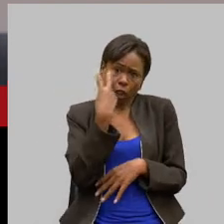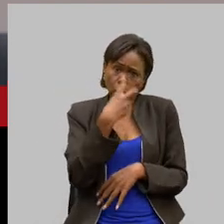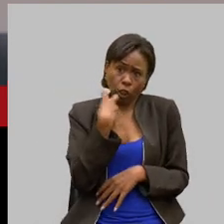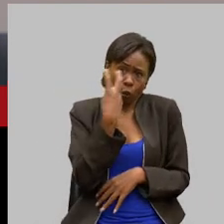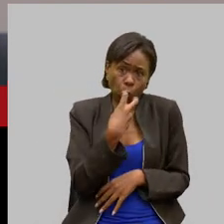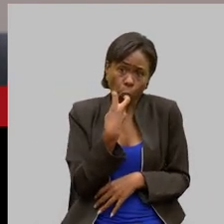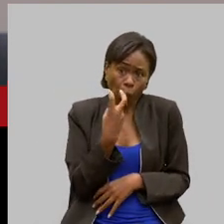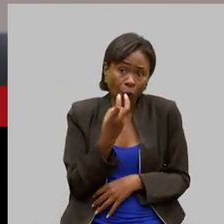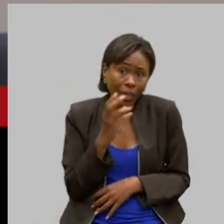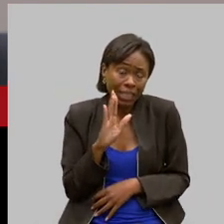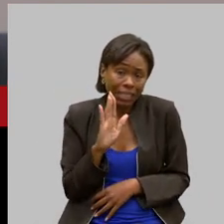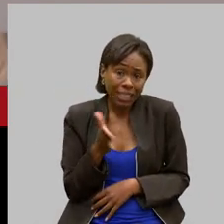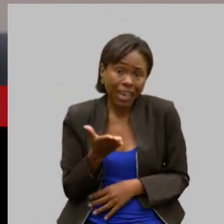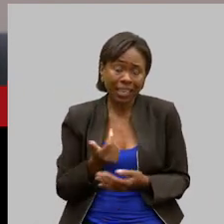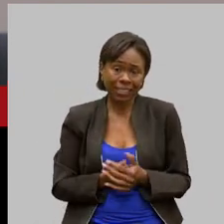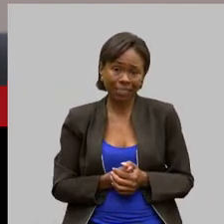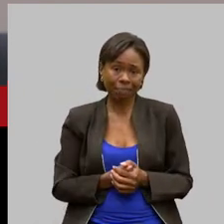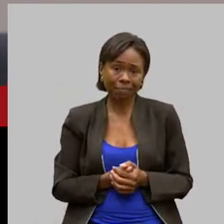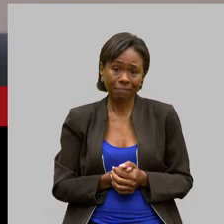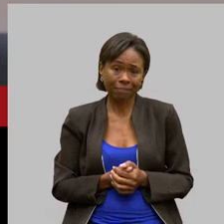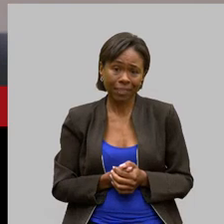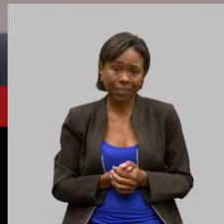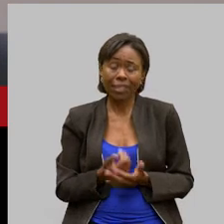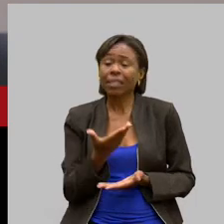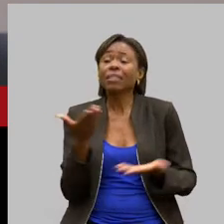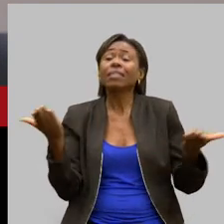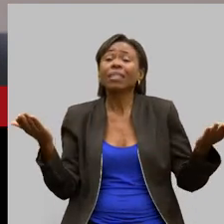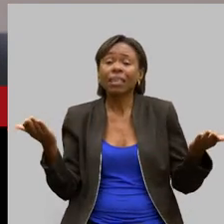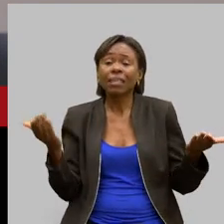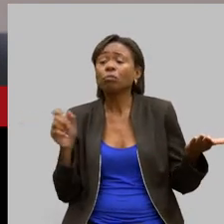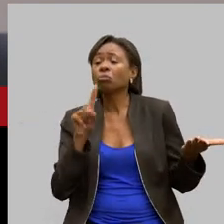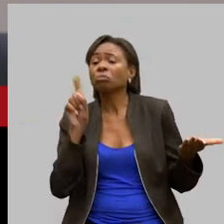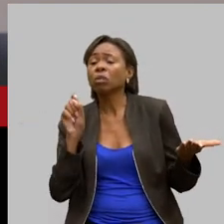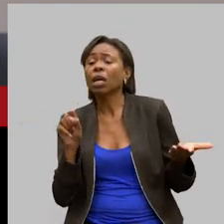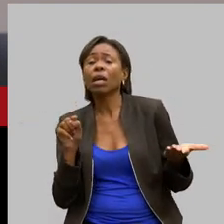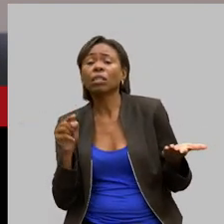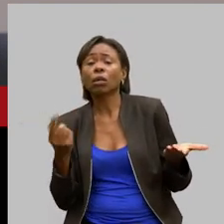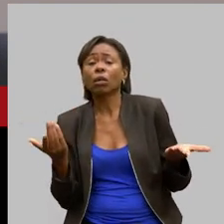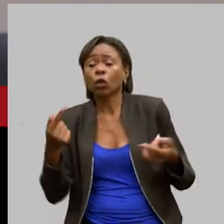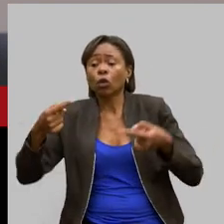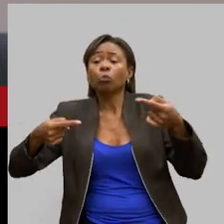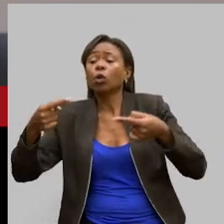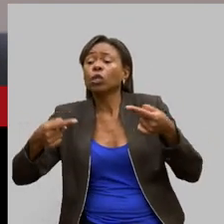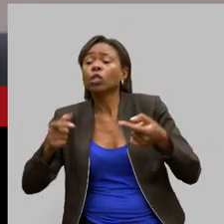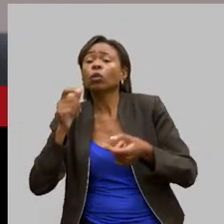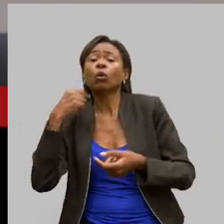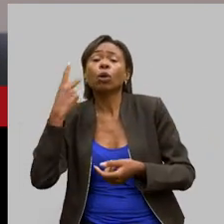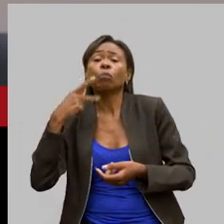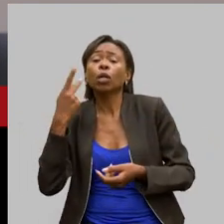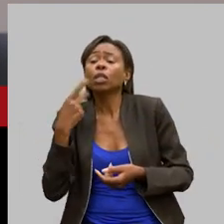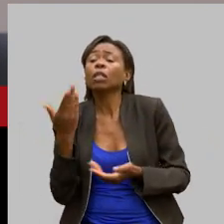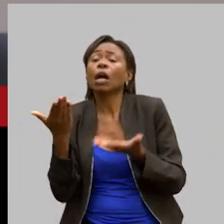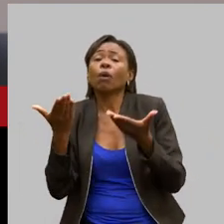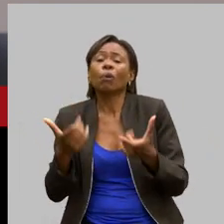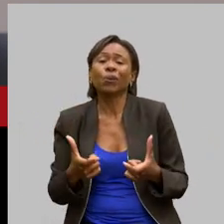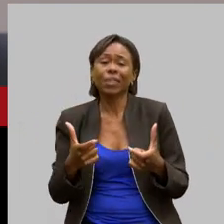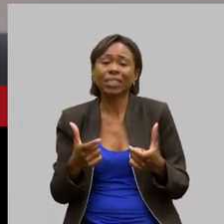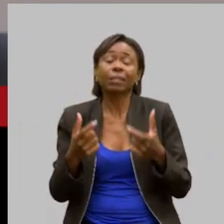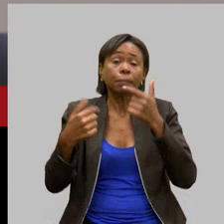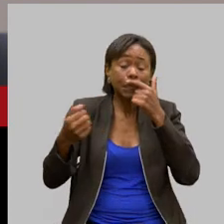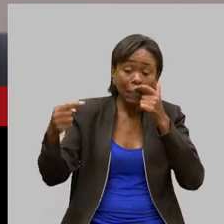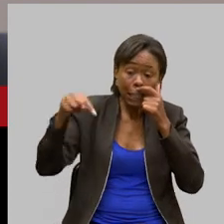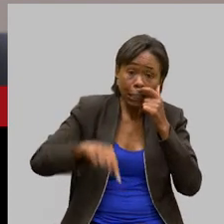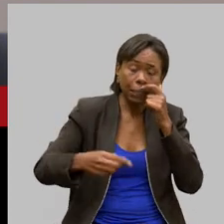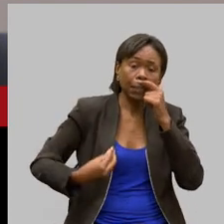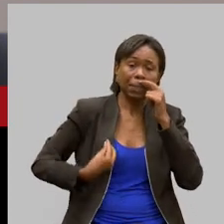demanda como essa aqui os políticos tem que estar presente a causa a causa social ela é presente na